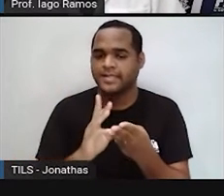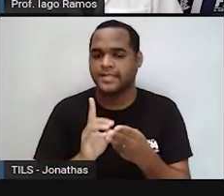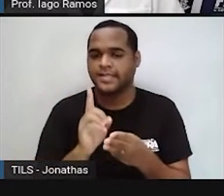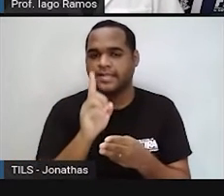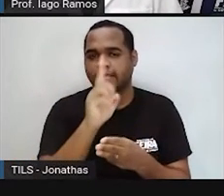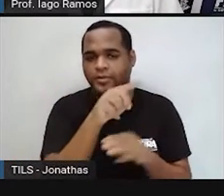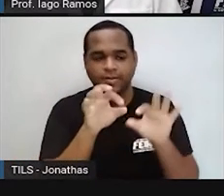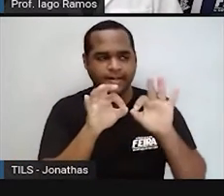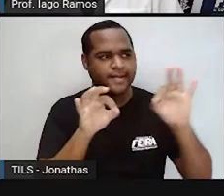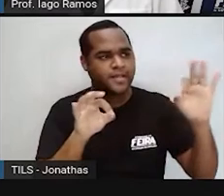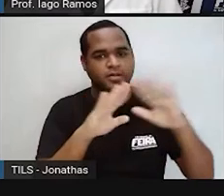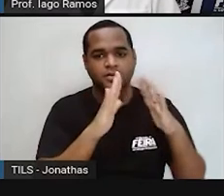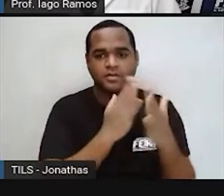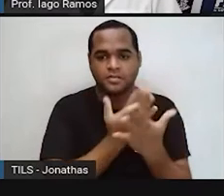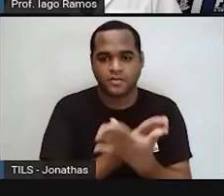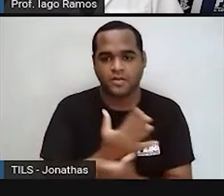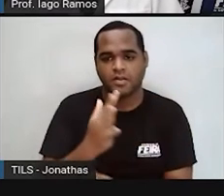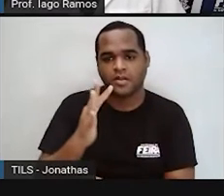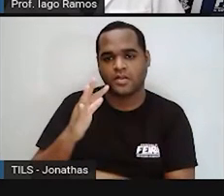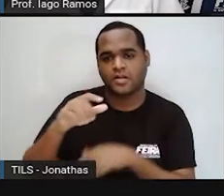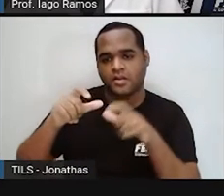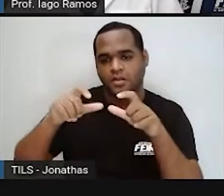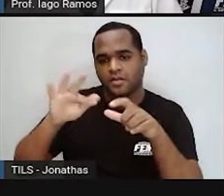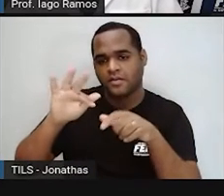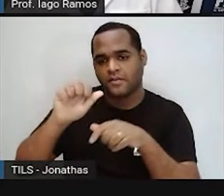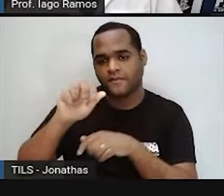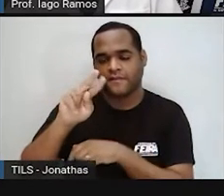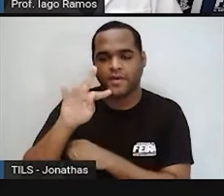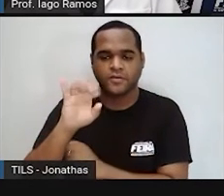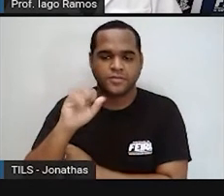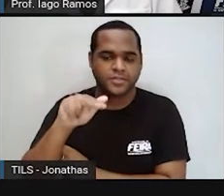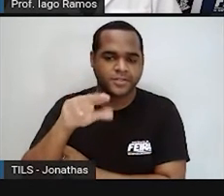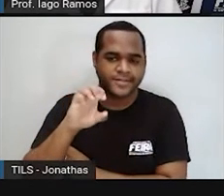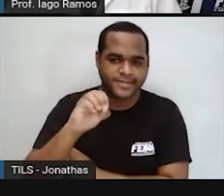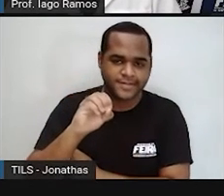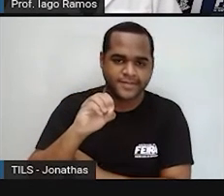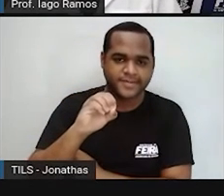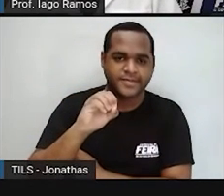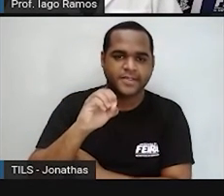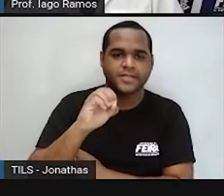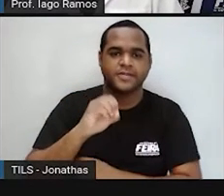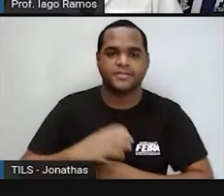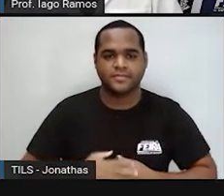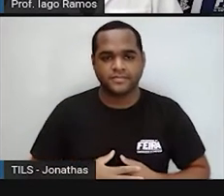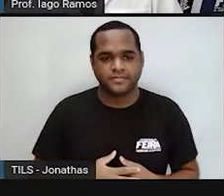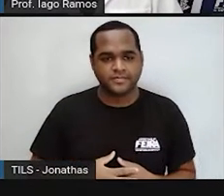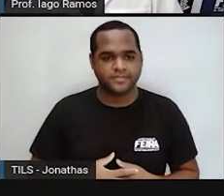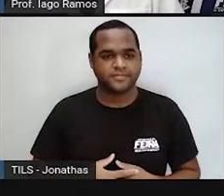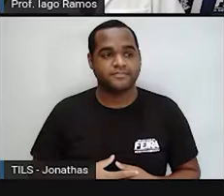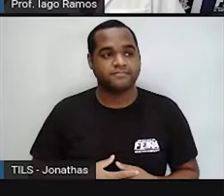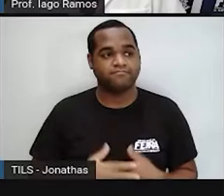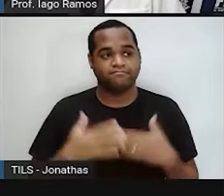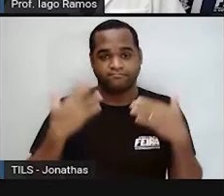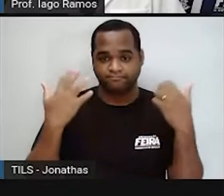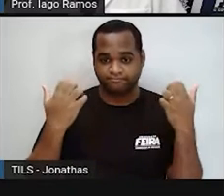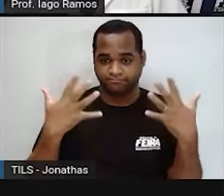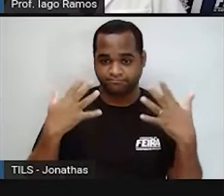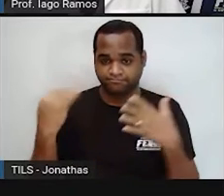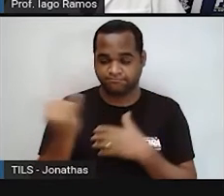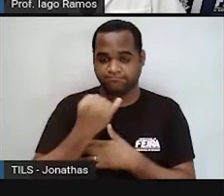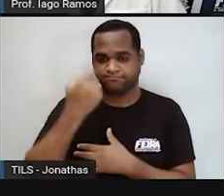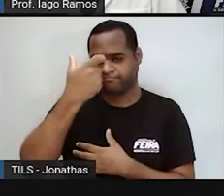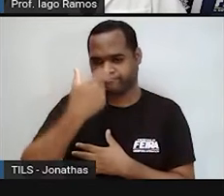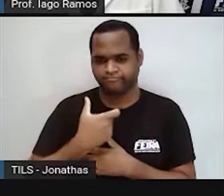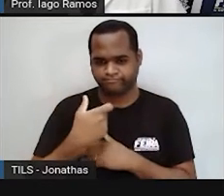venho lá da escola municipal Faustino Dias Lima bom um pouco aqui das minhas